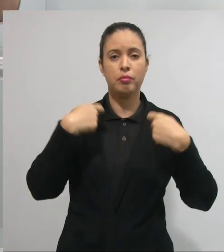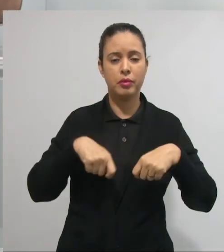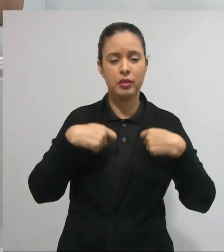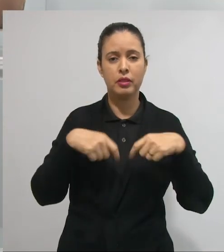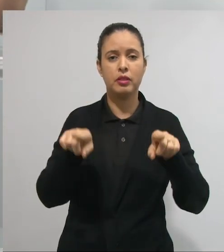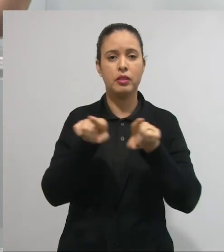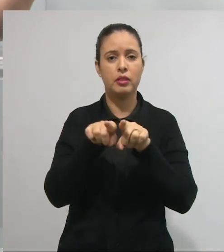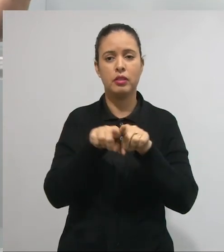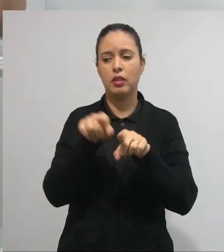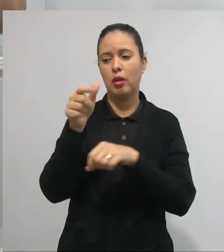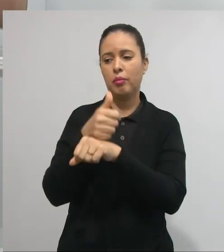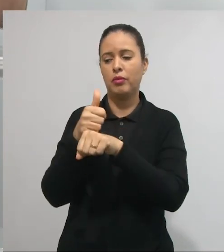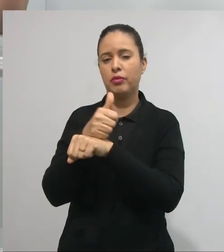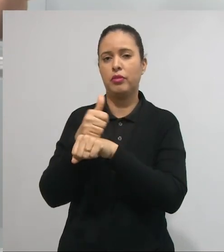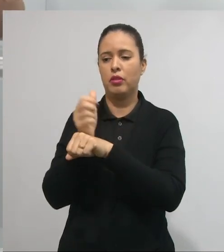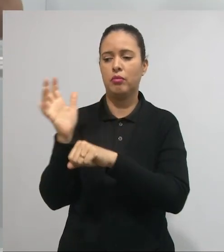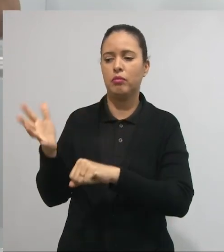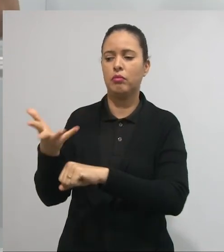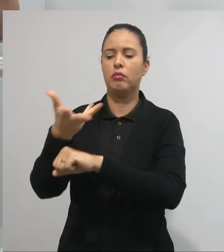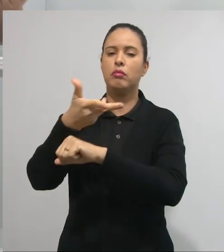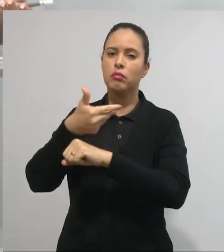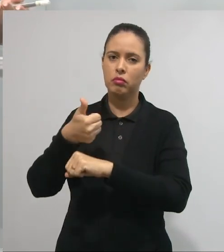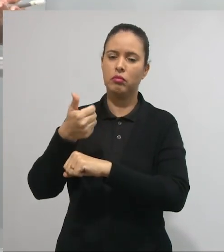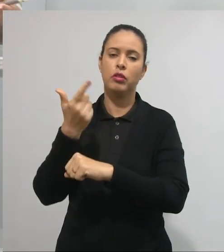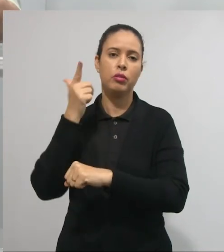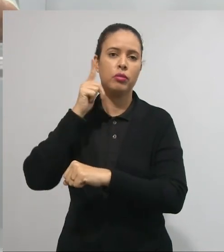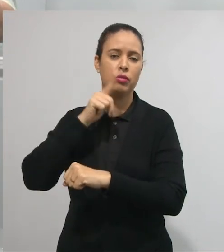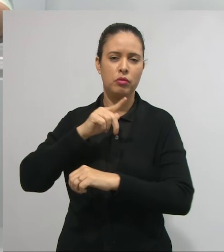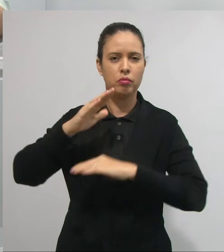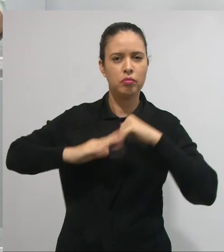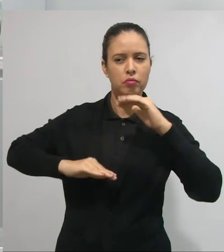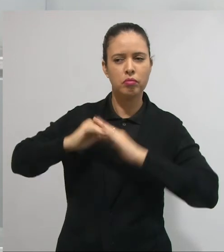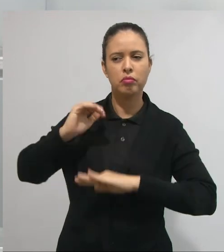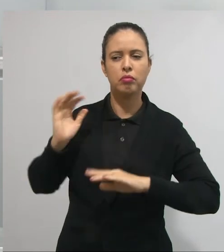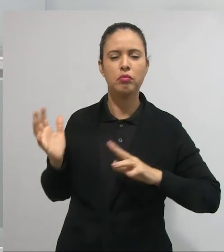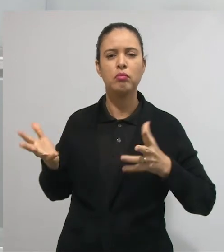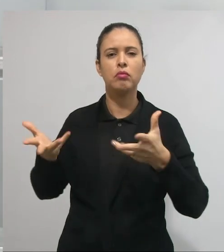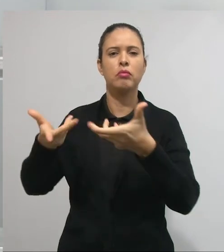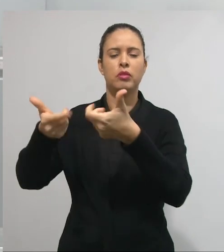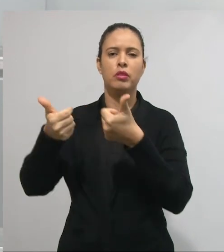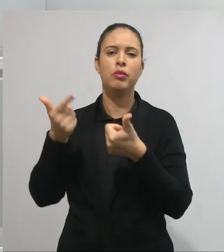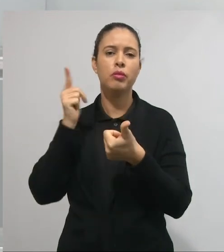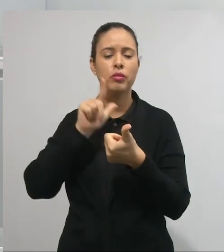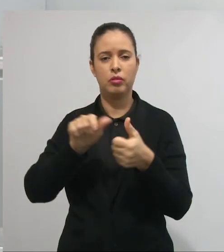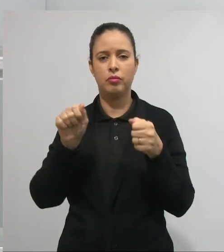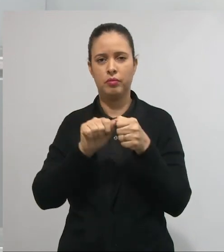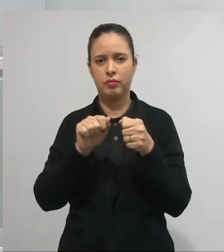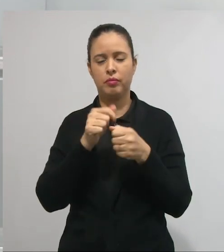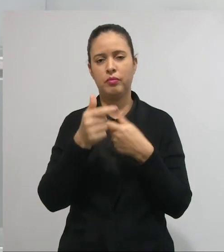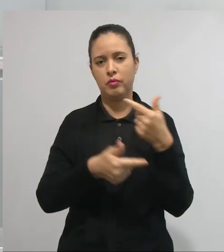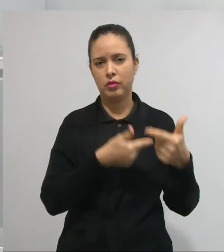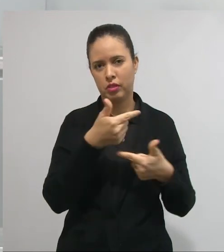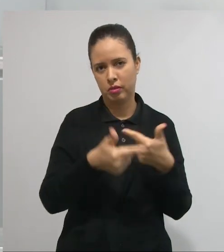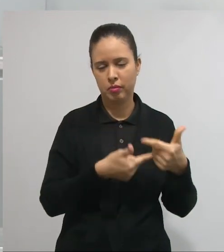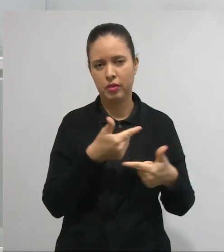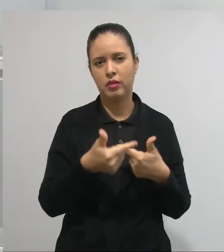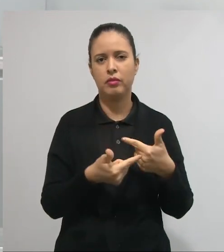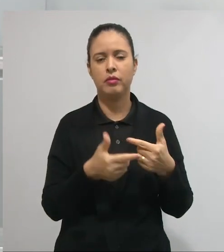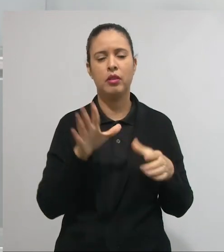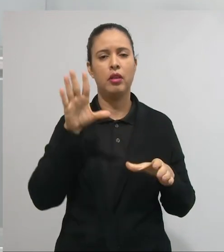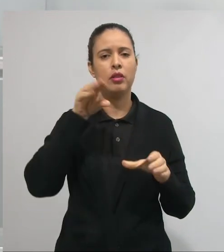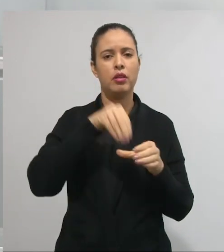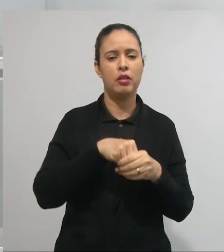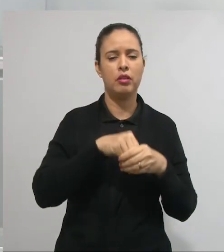também de profissionais que tenham as competências, tenham aquilo que seja necessário para que ela